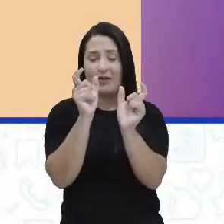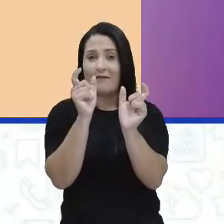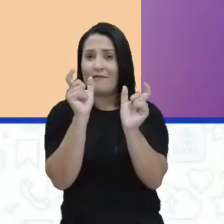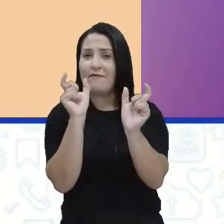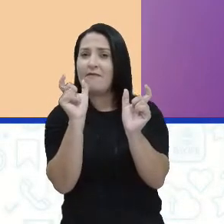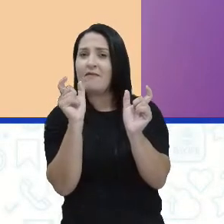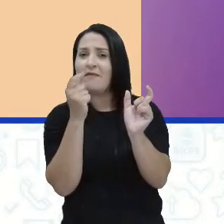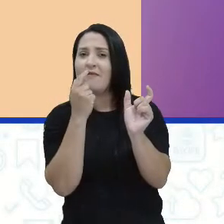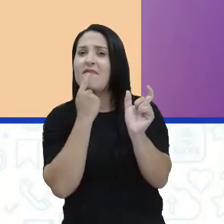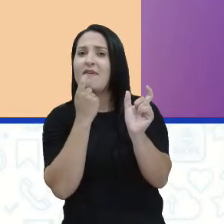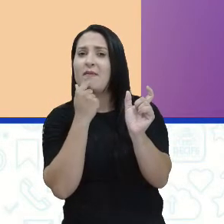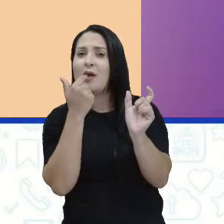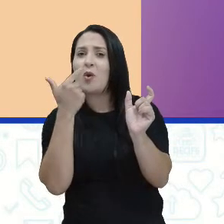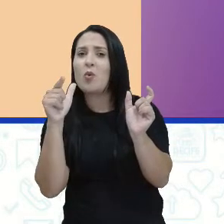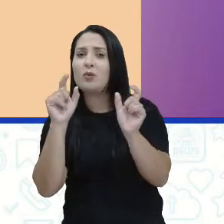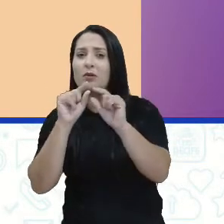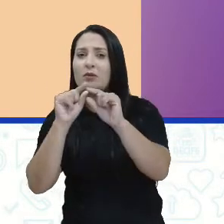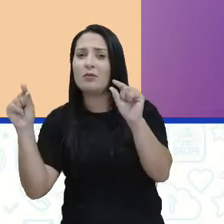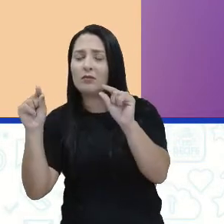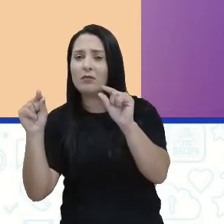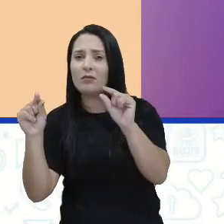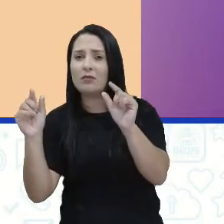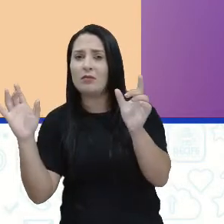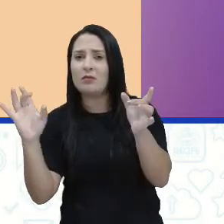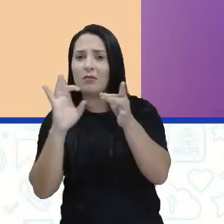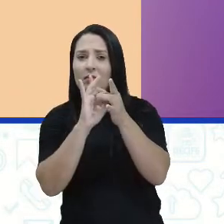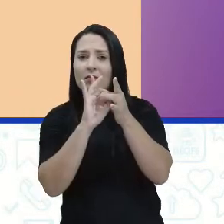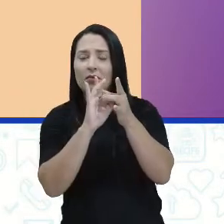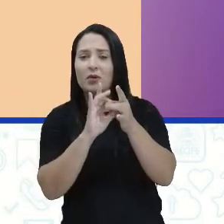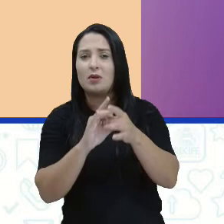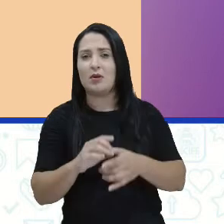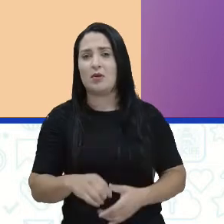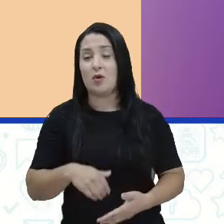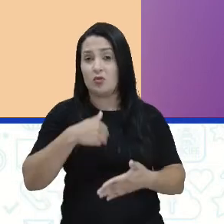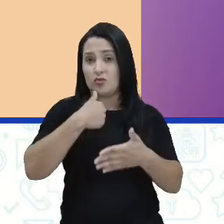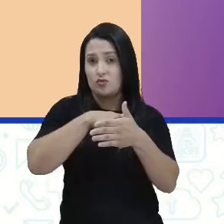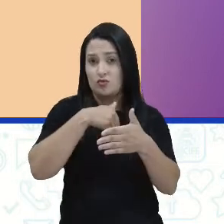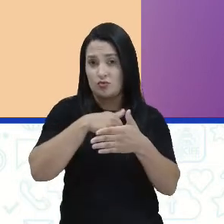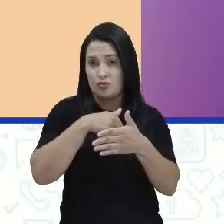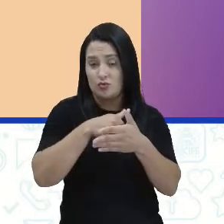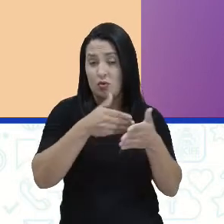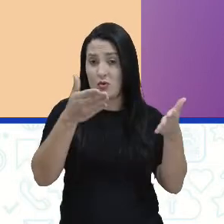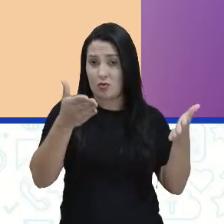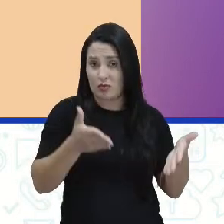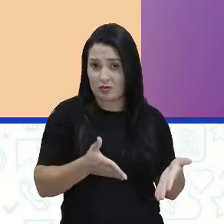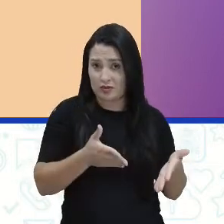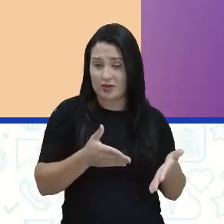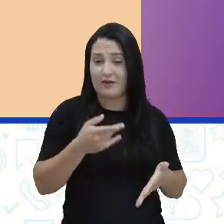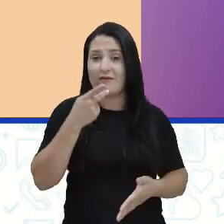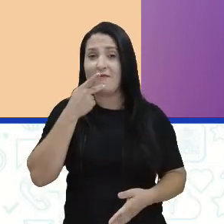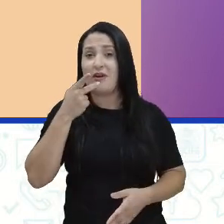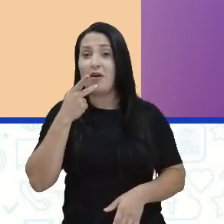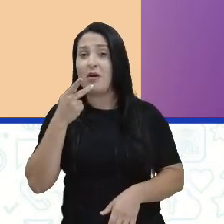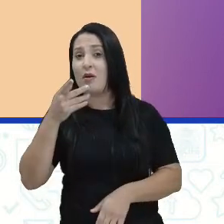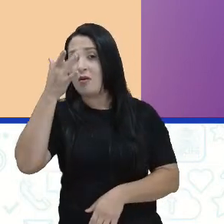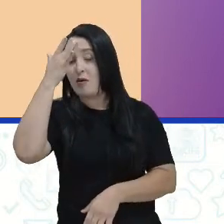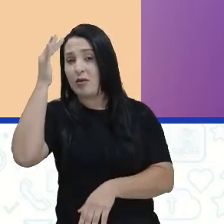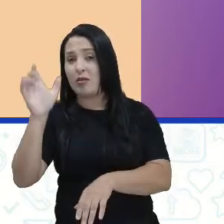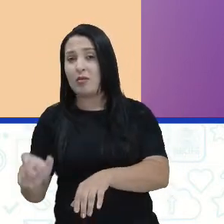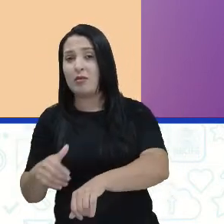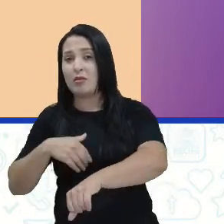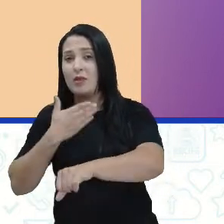vermelho uma outra oração. Ó. O jogo de hoje, disse o treinador, é uma verdadeira